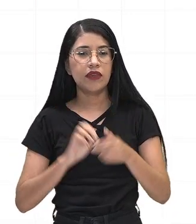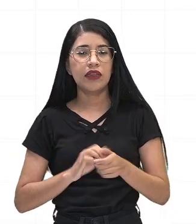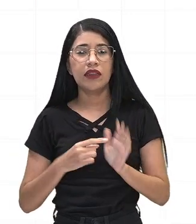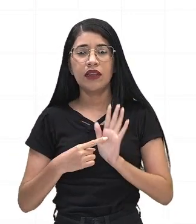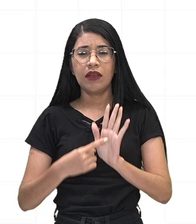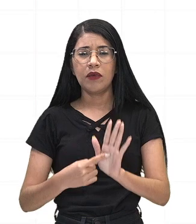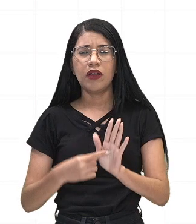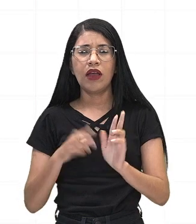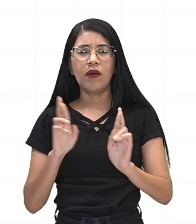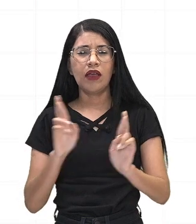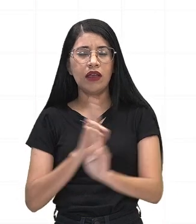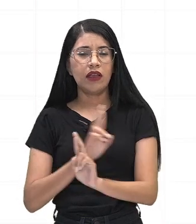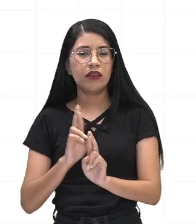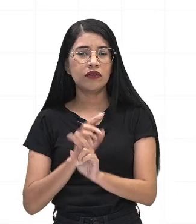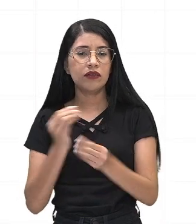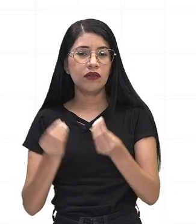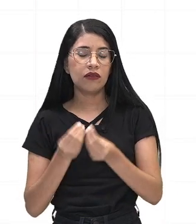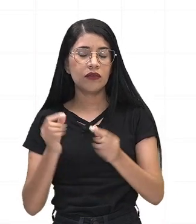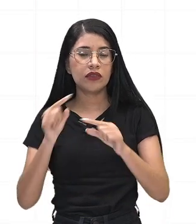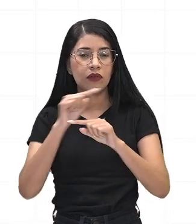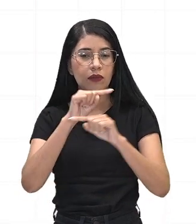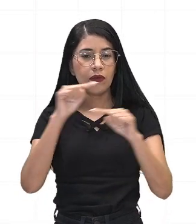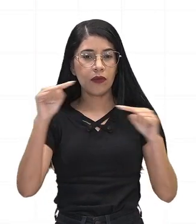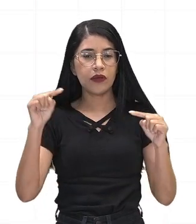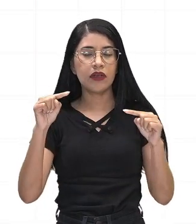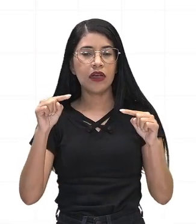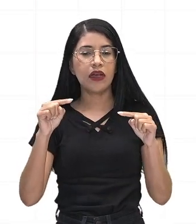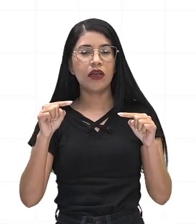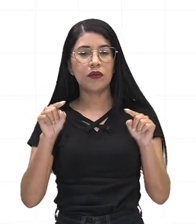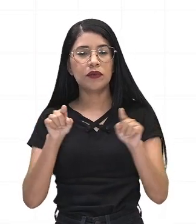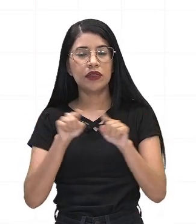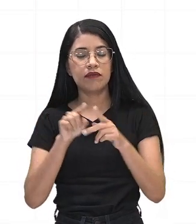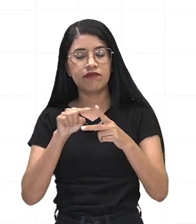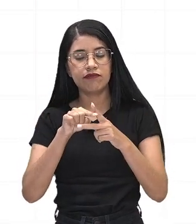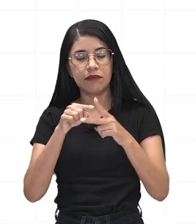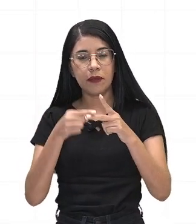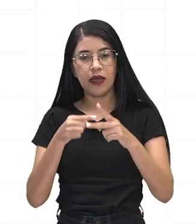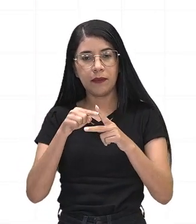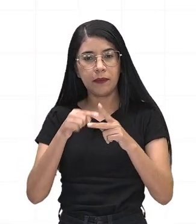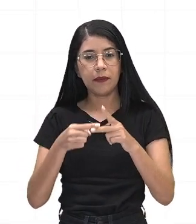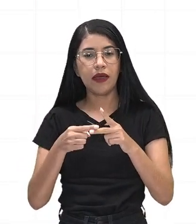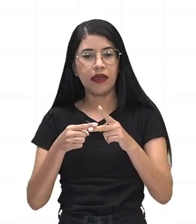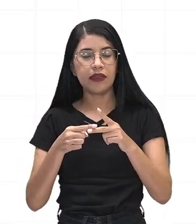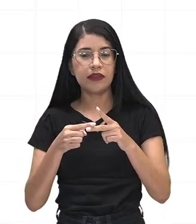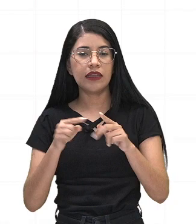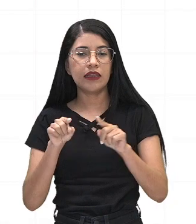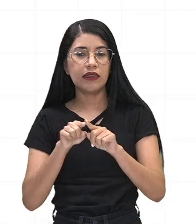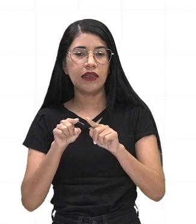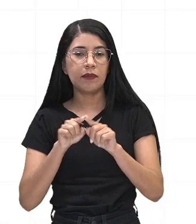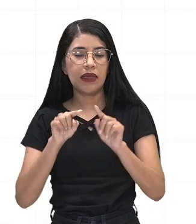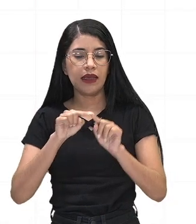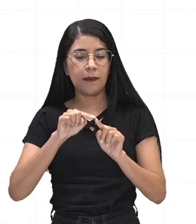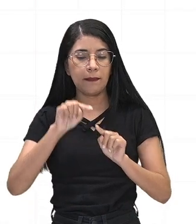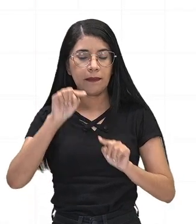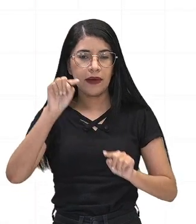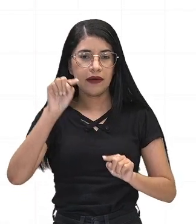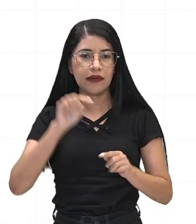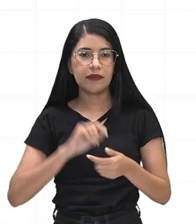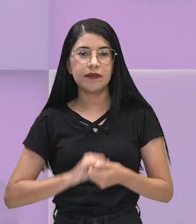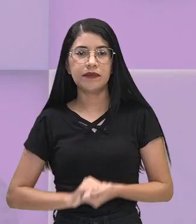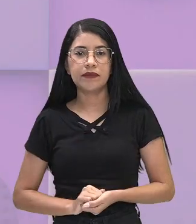de relações entre ângulos formados por retas paralelas intersectadas por uma reta